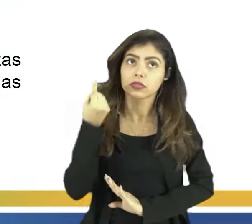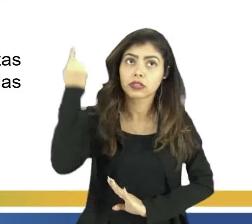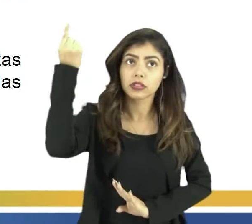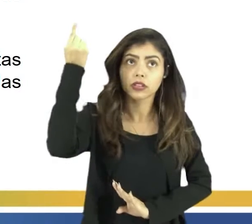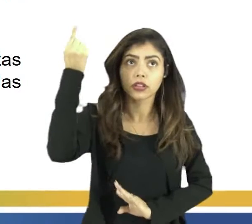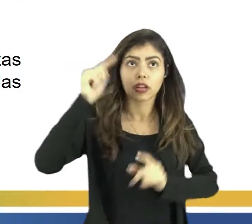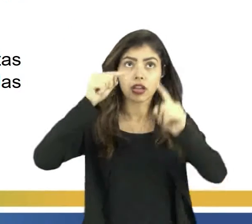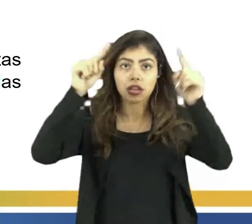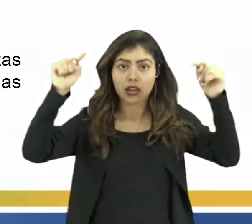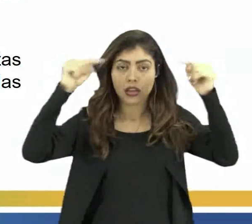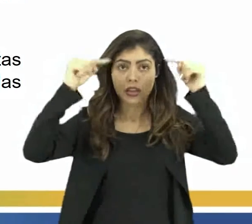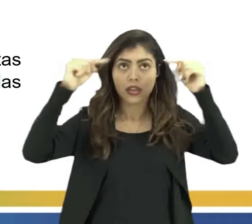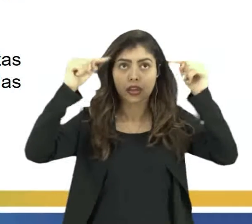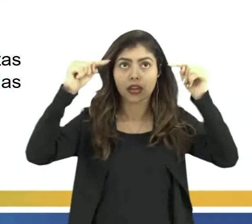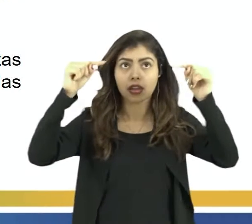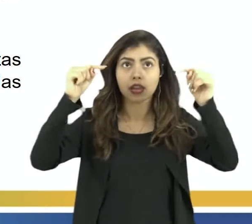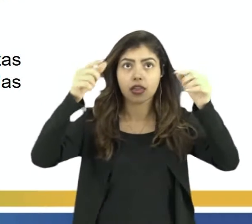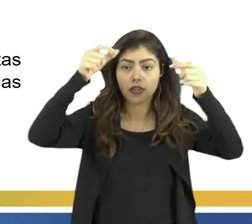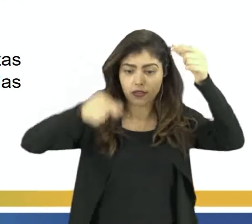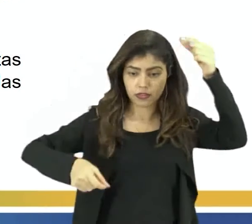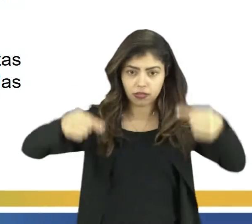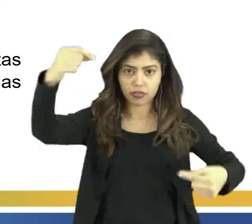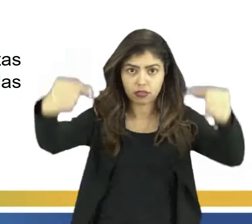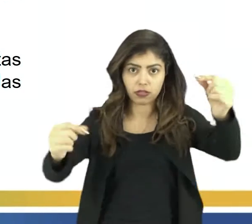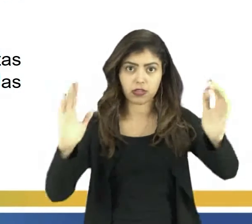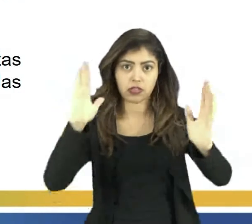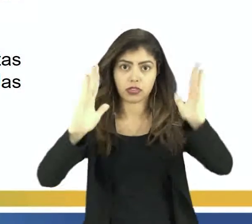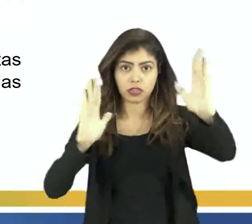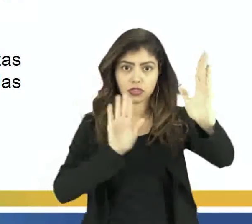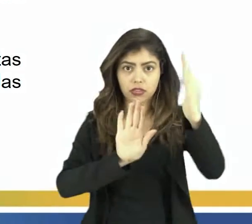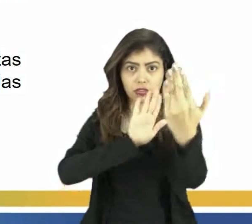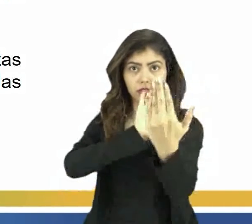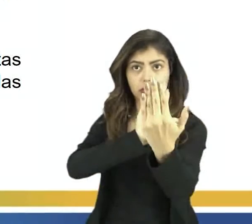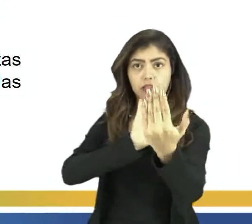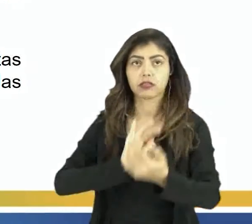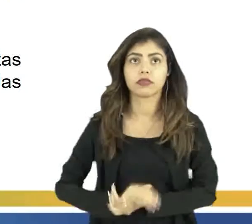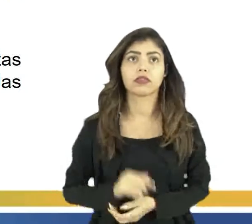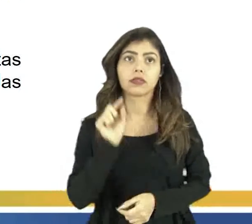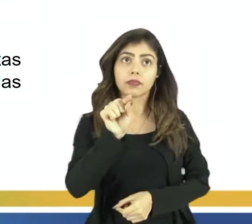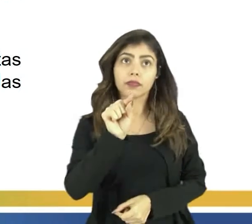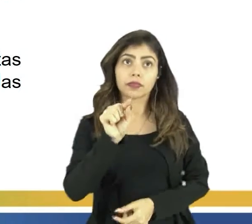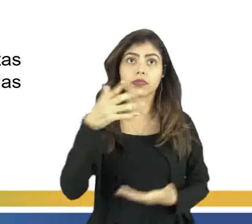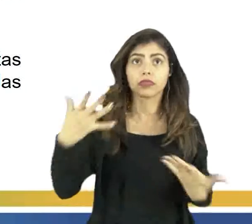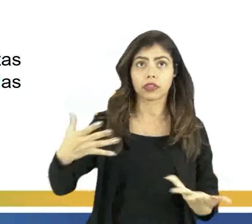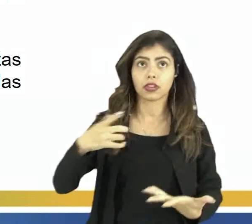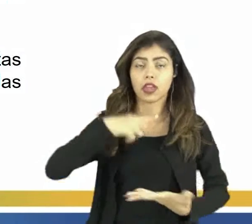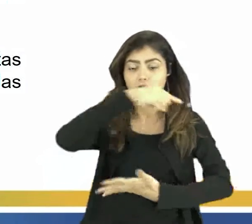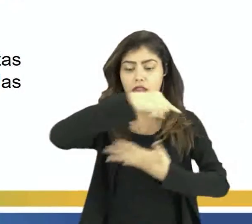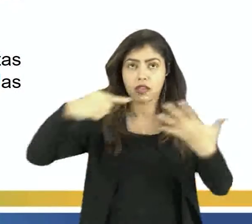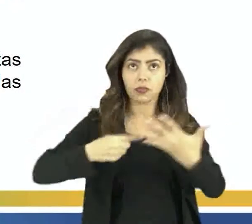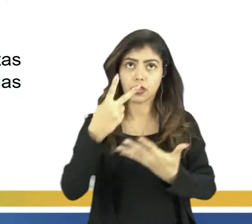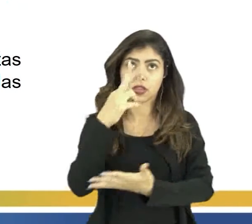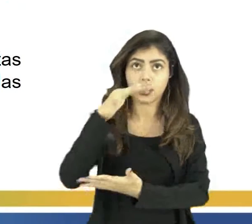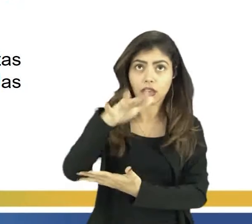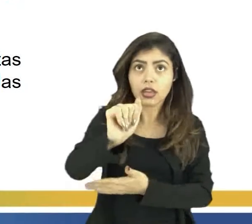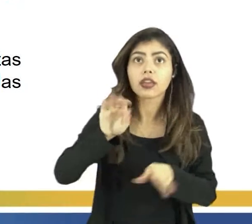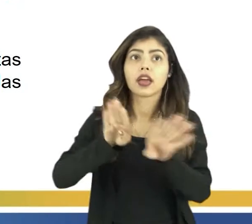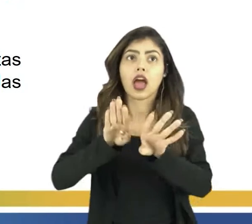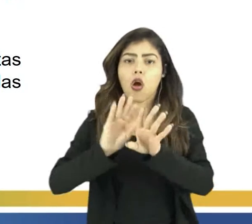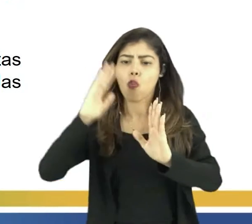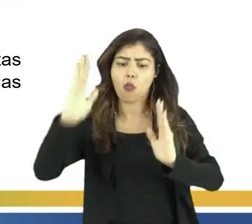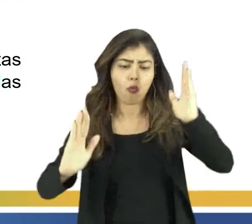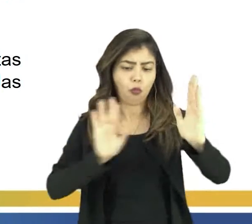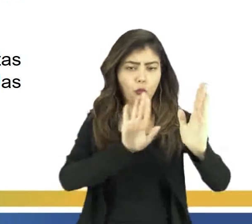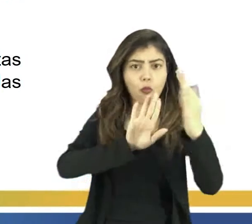a altura, a aresta, vértice e face laterais. Assim, as arestas das bases do prisma